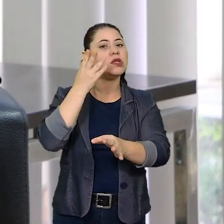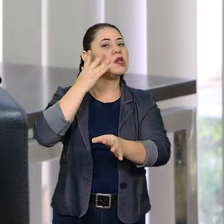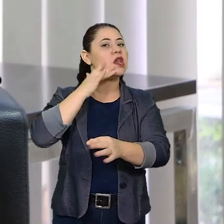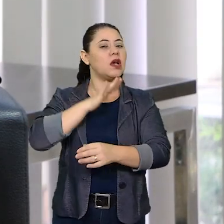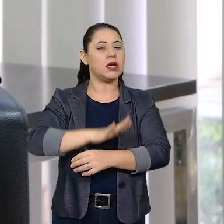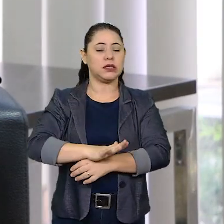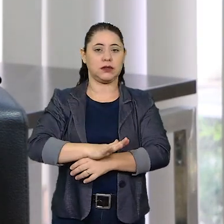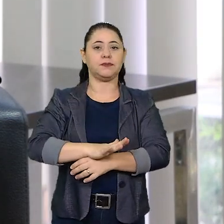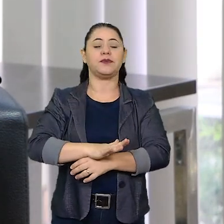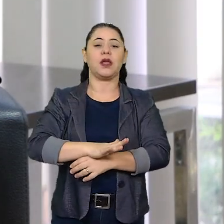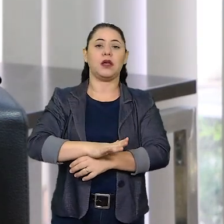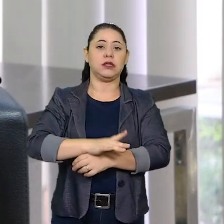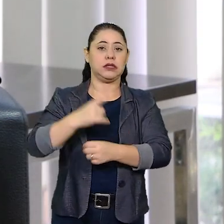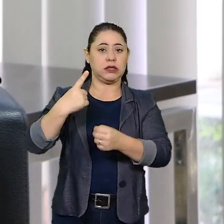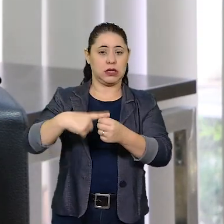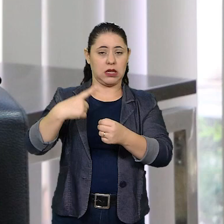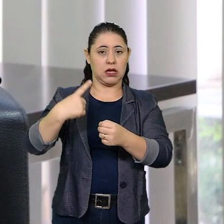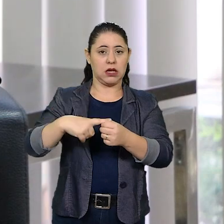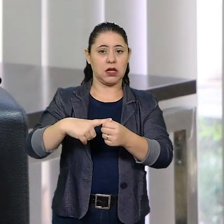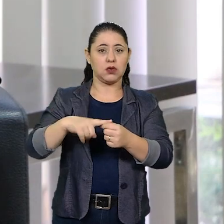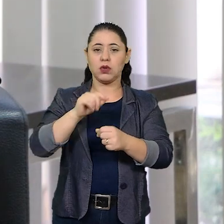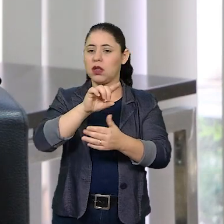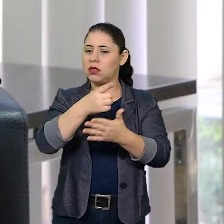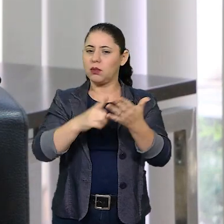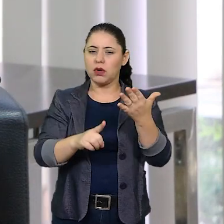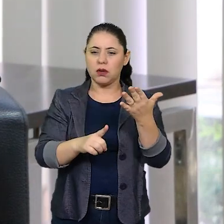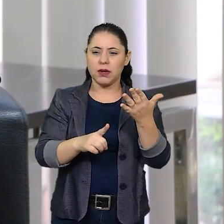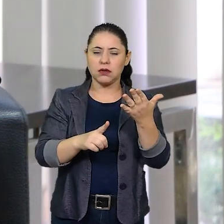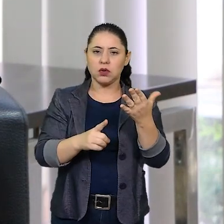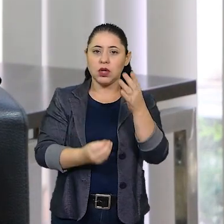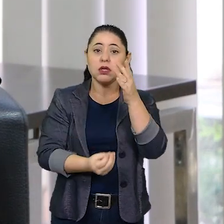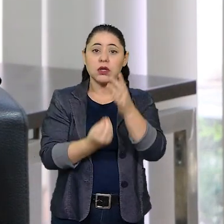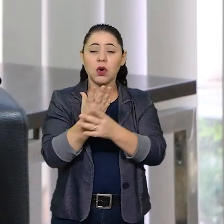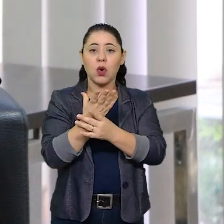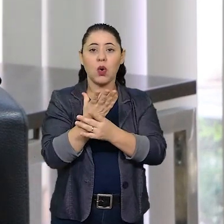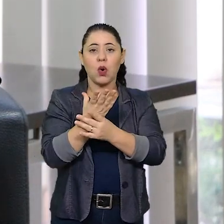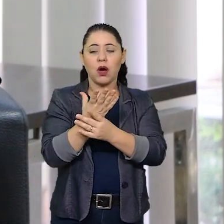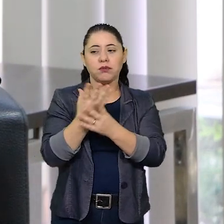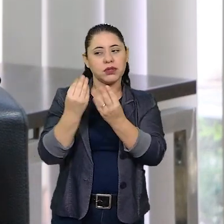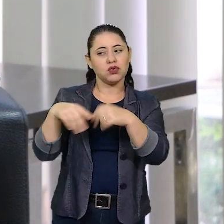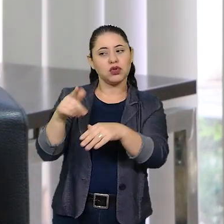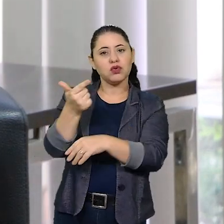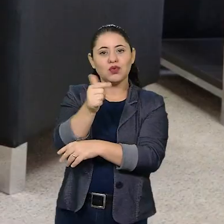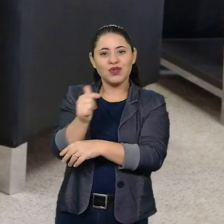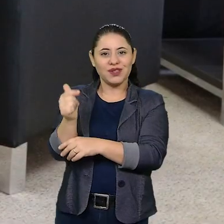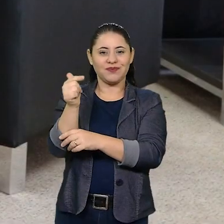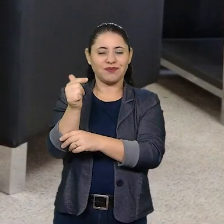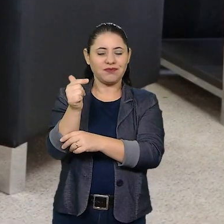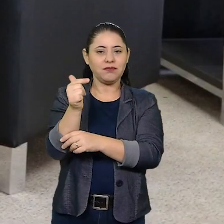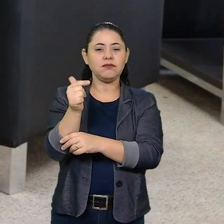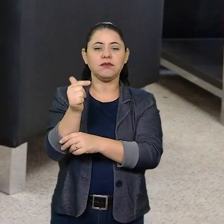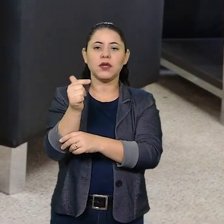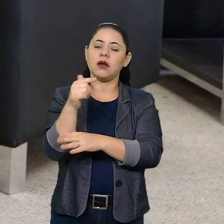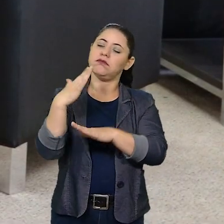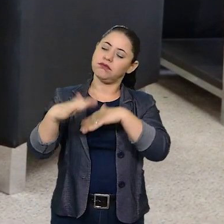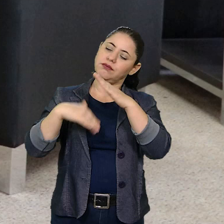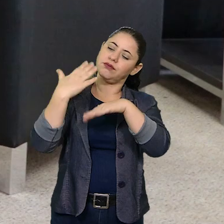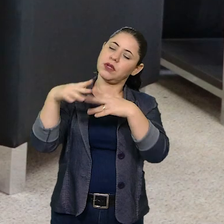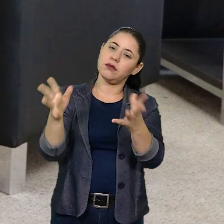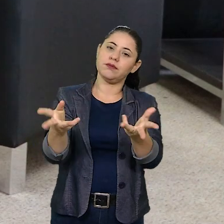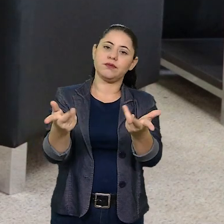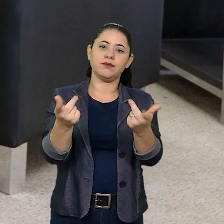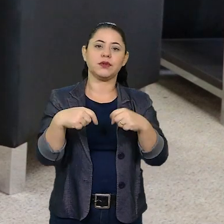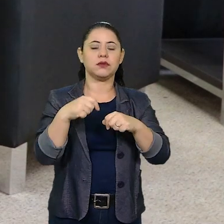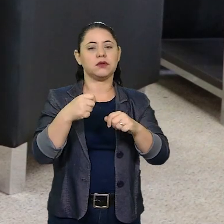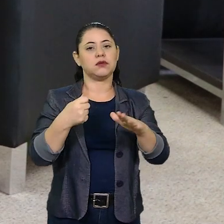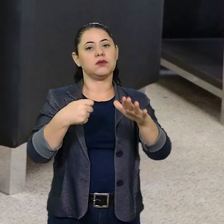em Porto Alegre, e ele criou o chamado depoimento sem dano, né? E desde então, isso foi sendo aperfeiçoado até